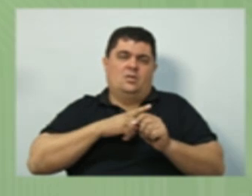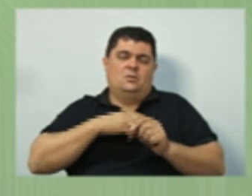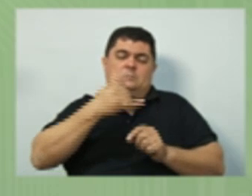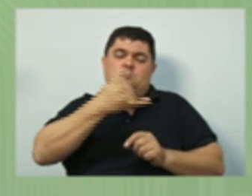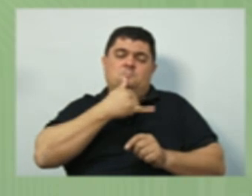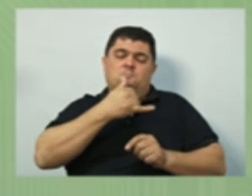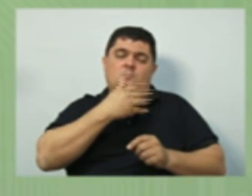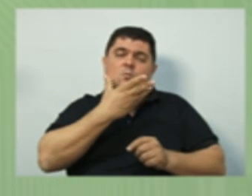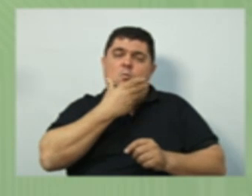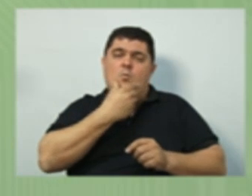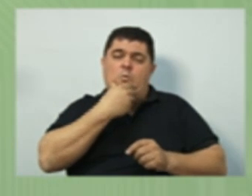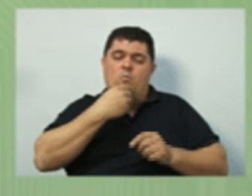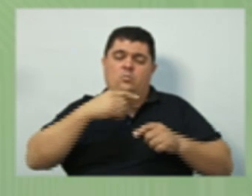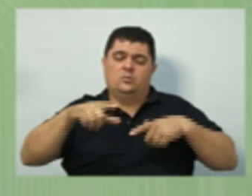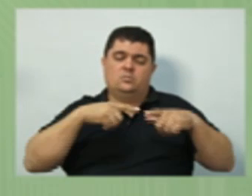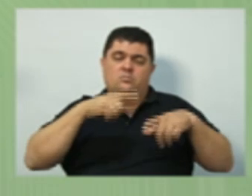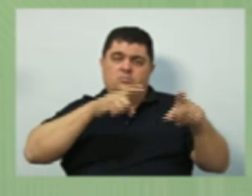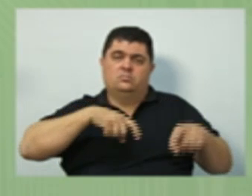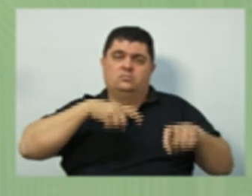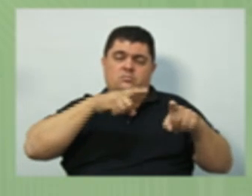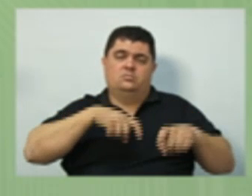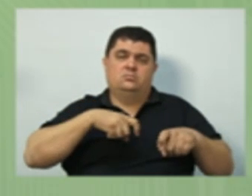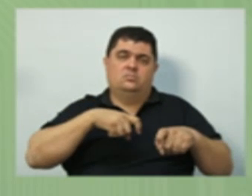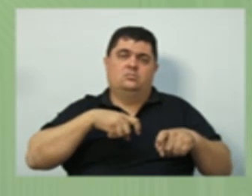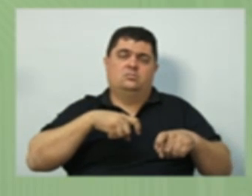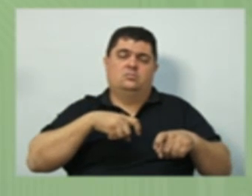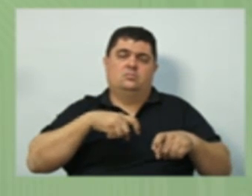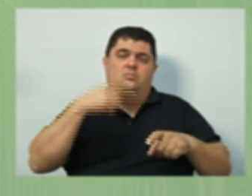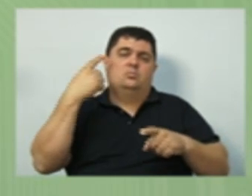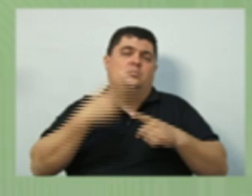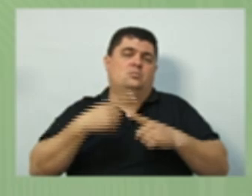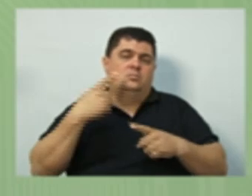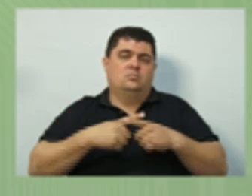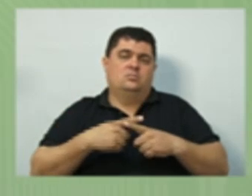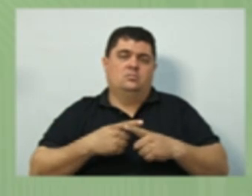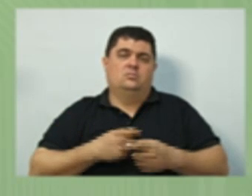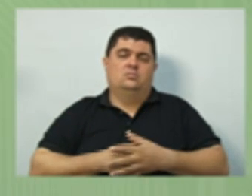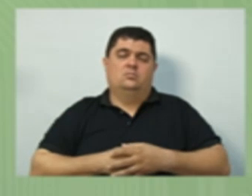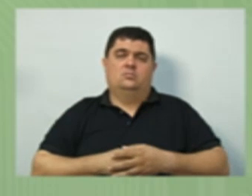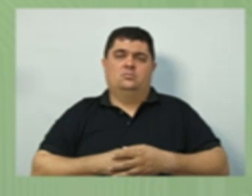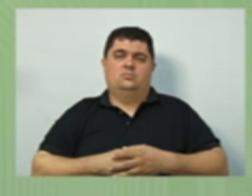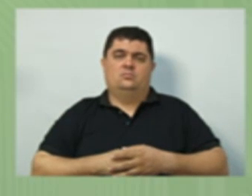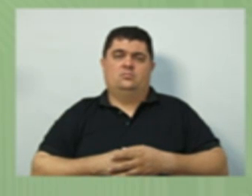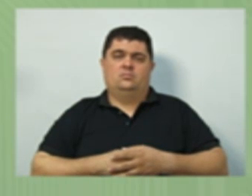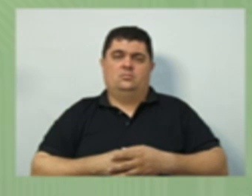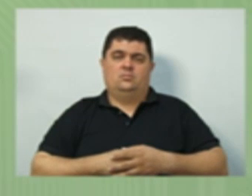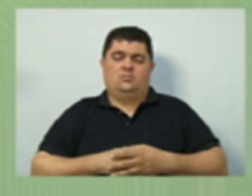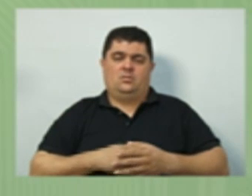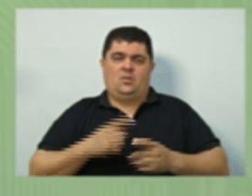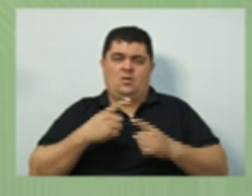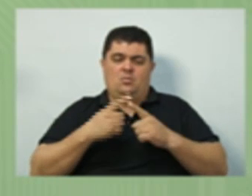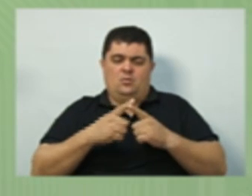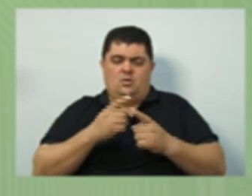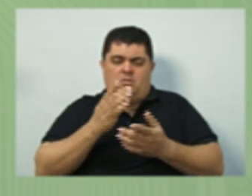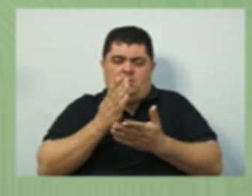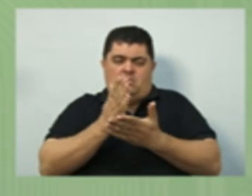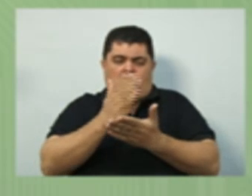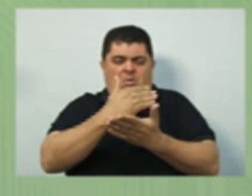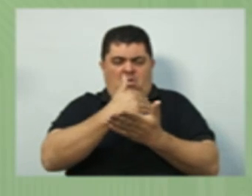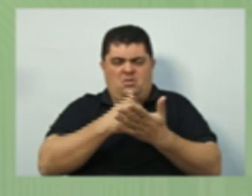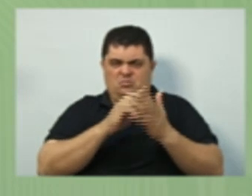do trabalhador rural com a distribuição desigual da produção,